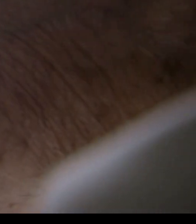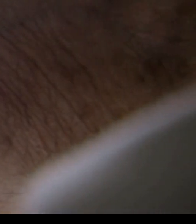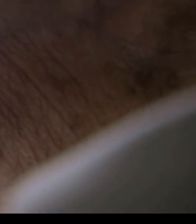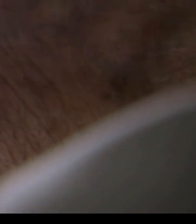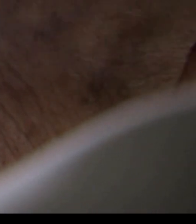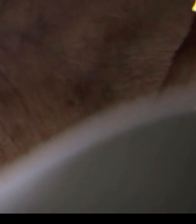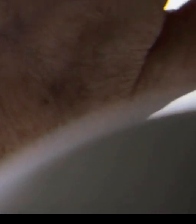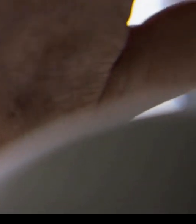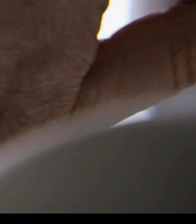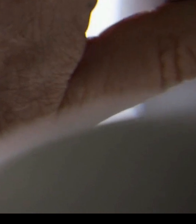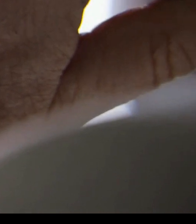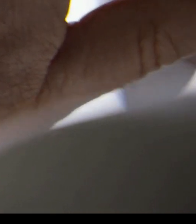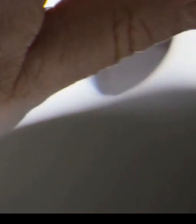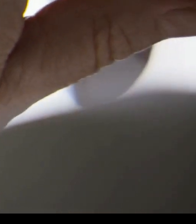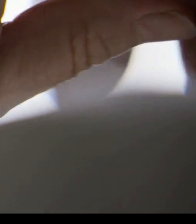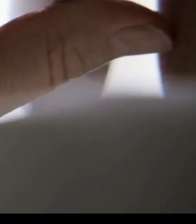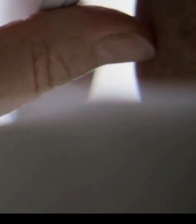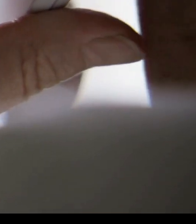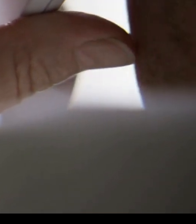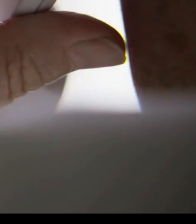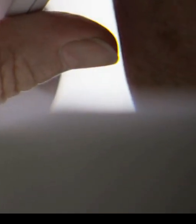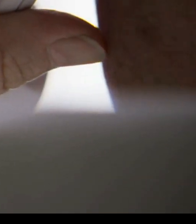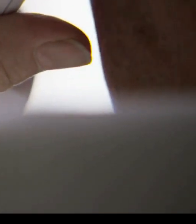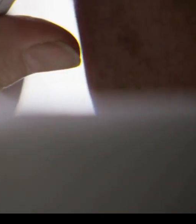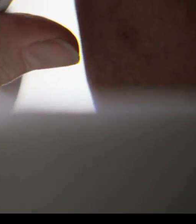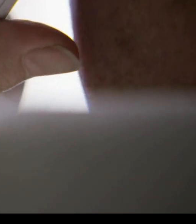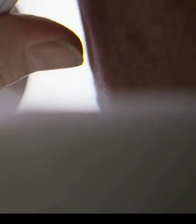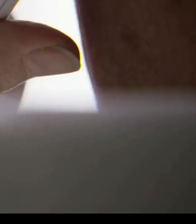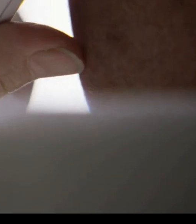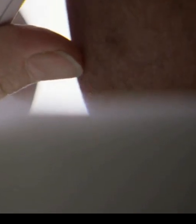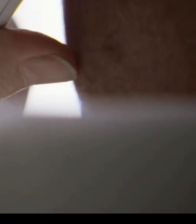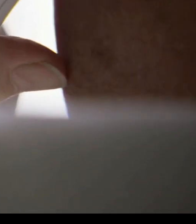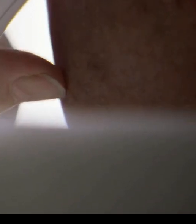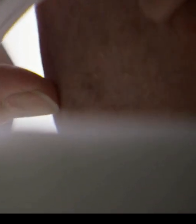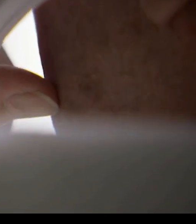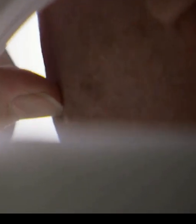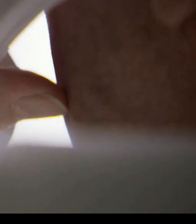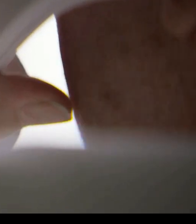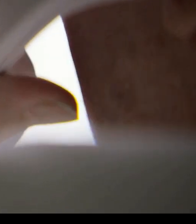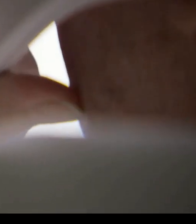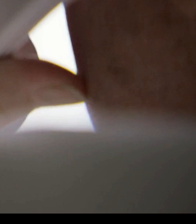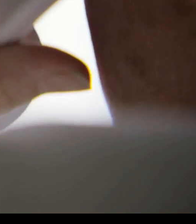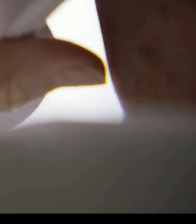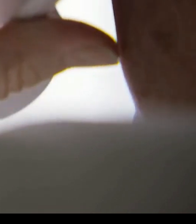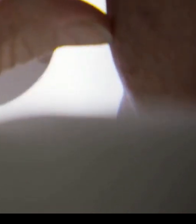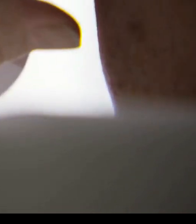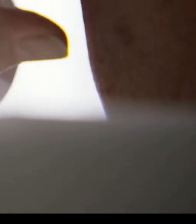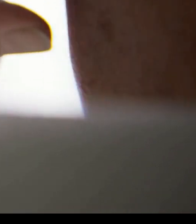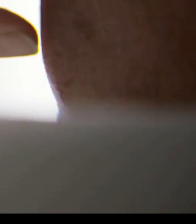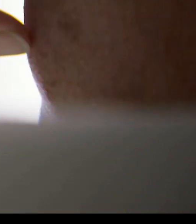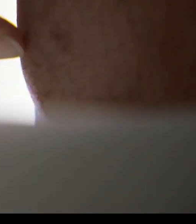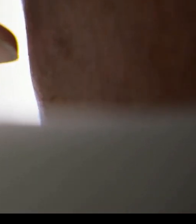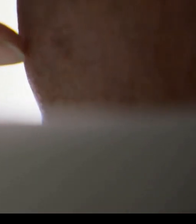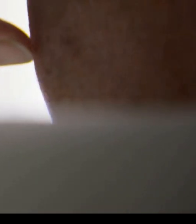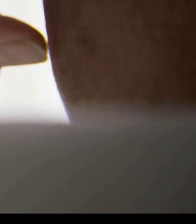I am looking for a flight from Rome to Lampedusa. Yes. I know I can book it on the internet, but,